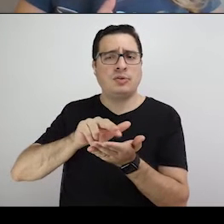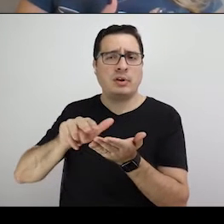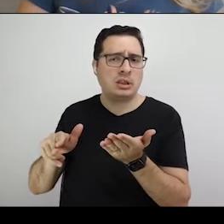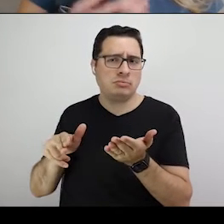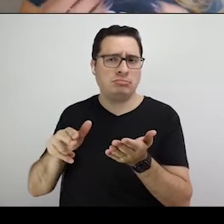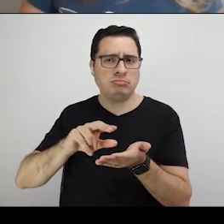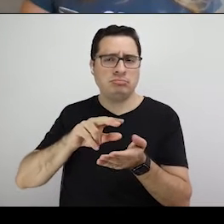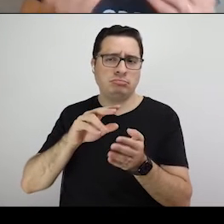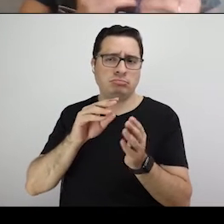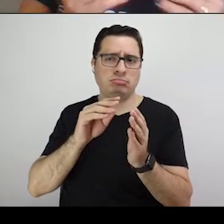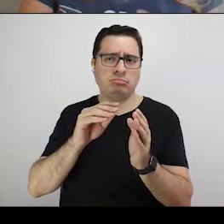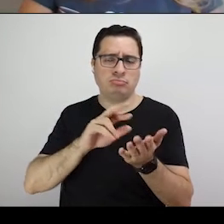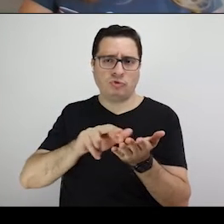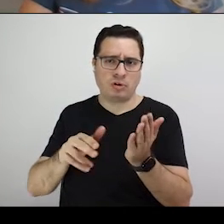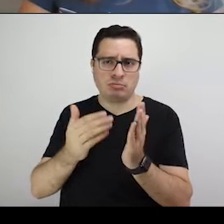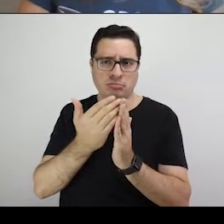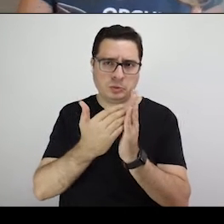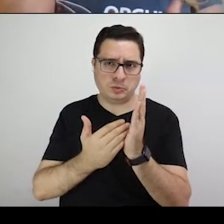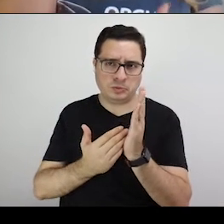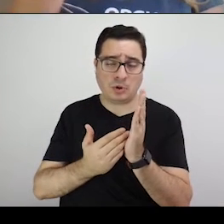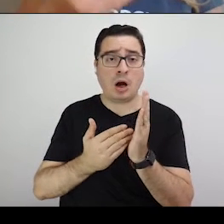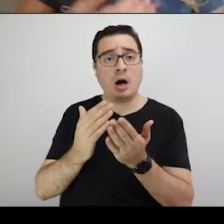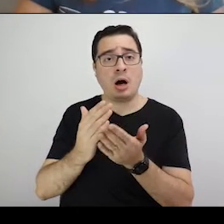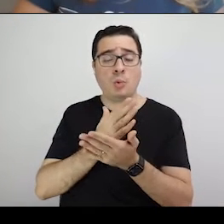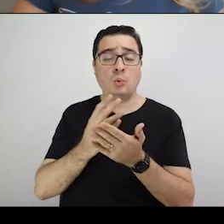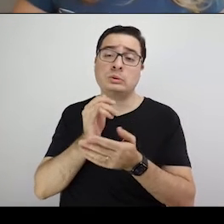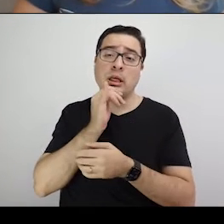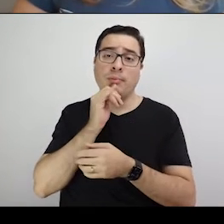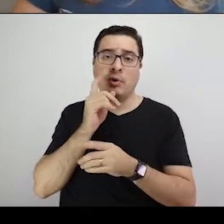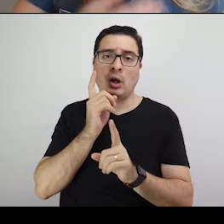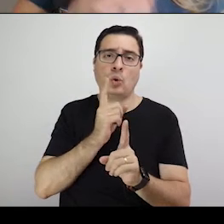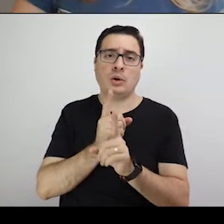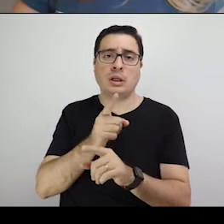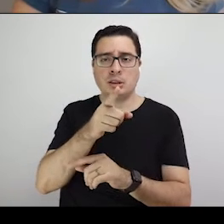componentes. Né? Então, este é um dos exemplos que você vai encontrar nas suas